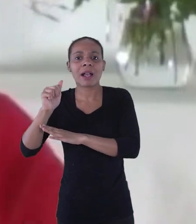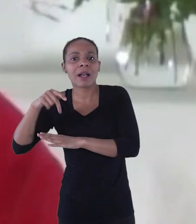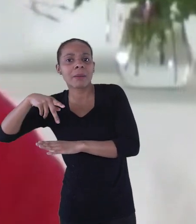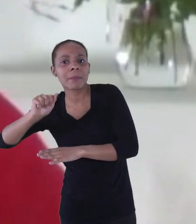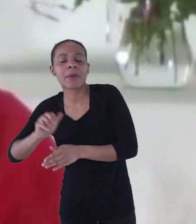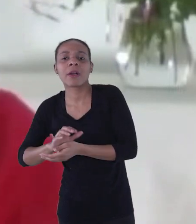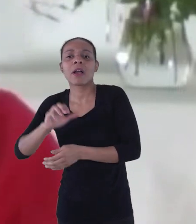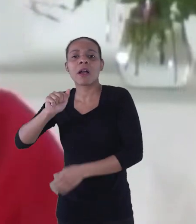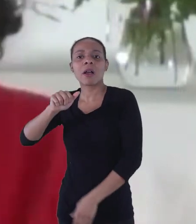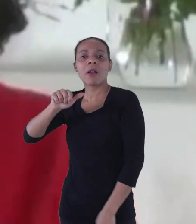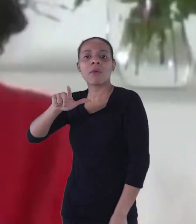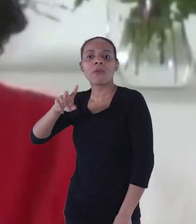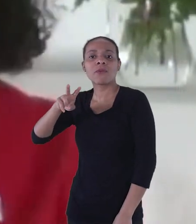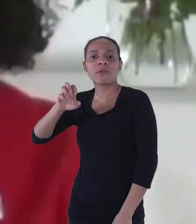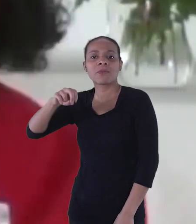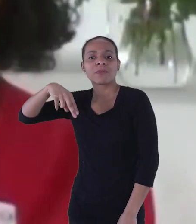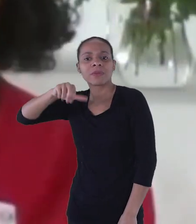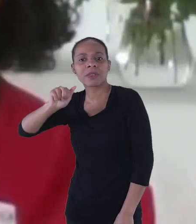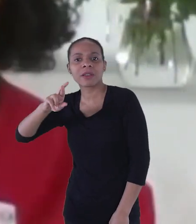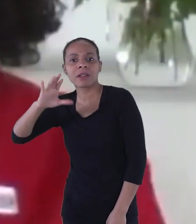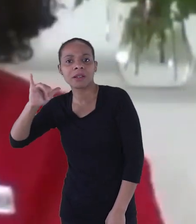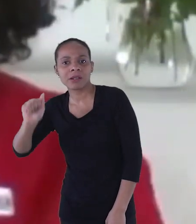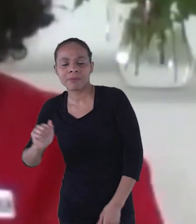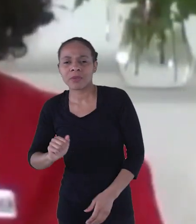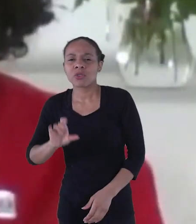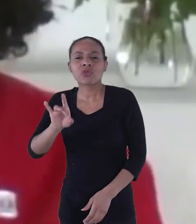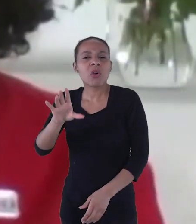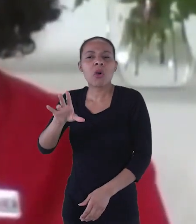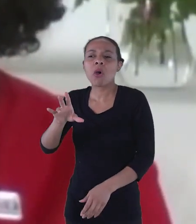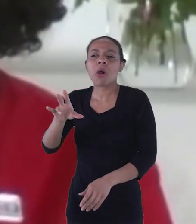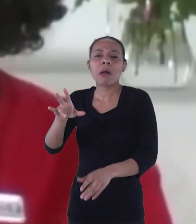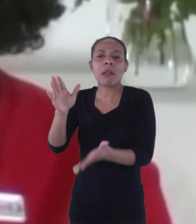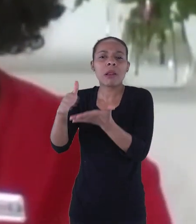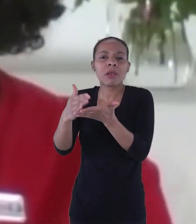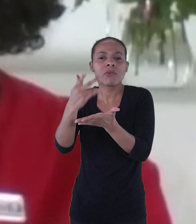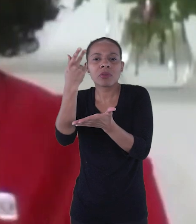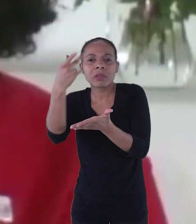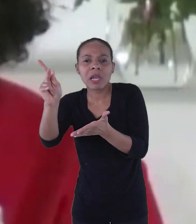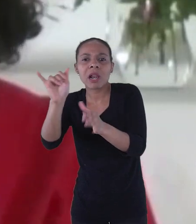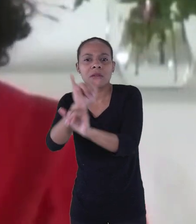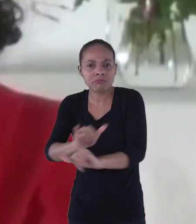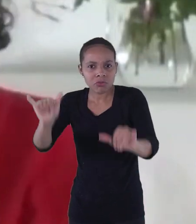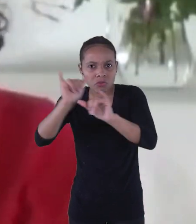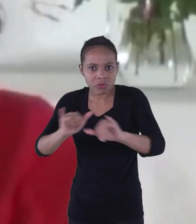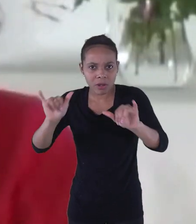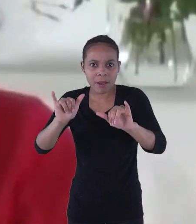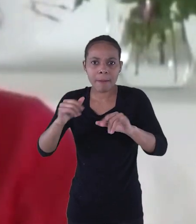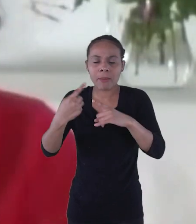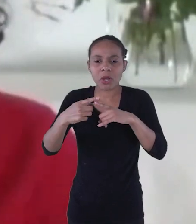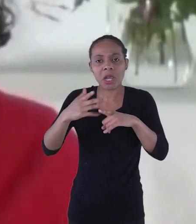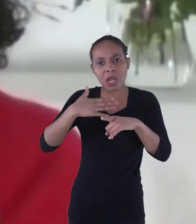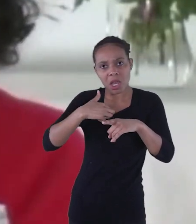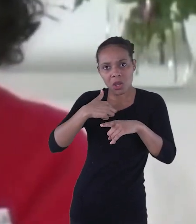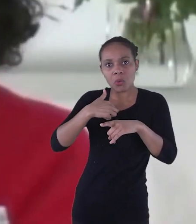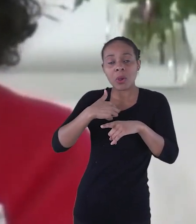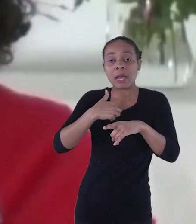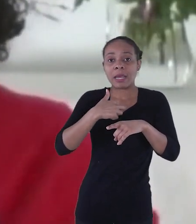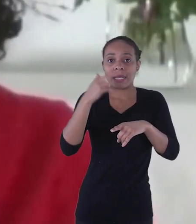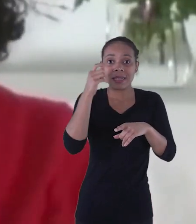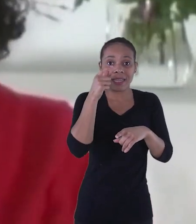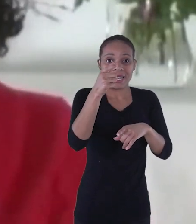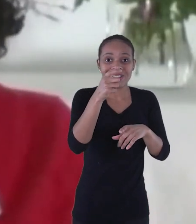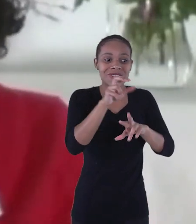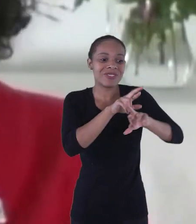que está publicada. Eu só trabalhei com os livros publicados dela, porque o meu interesse pela obra dela não é o mesmo interesse do Tom de